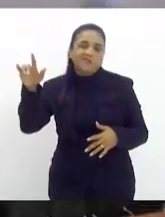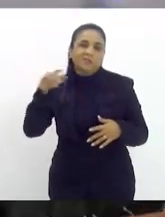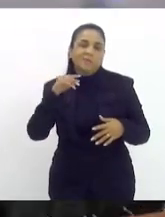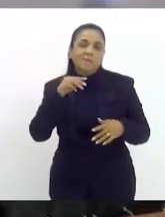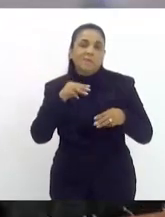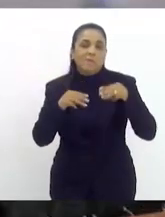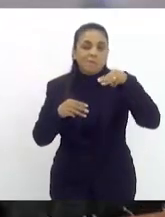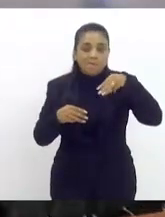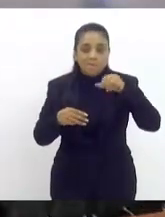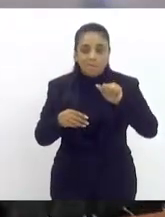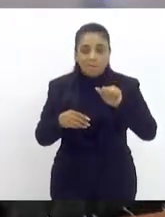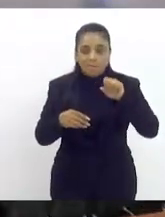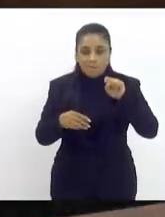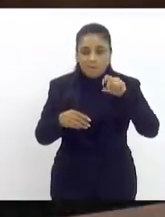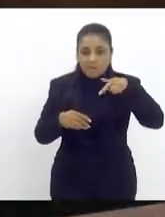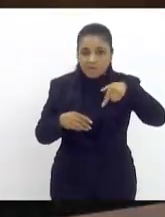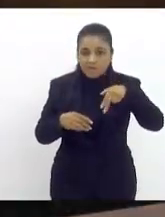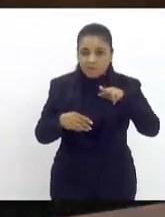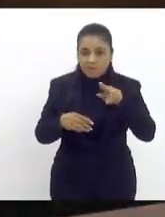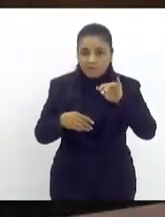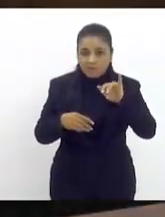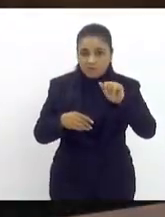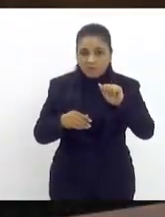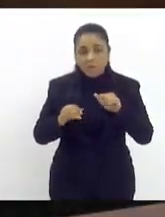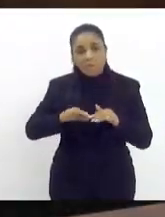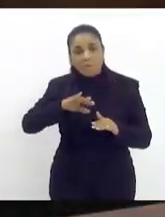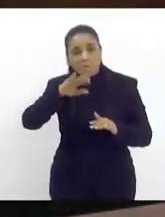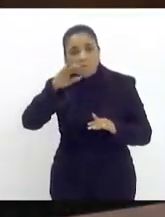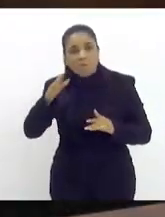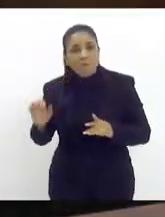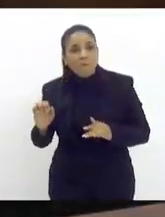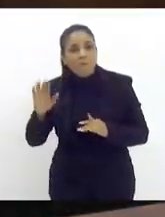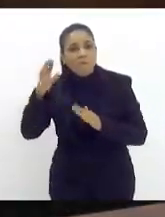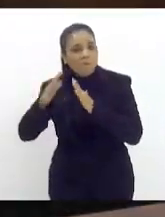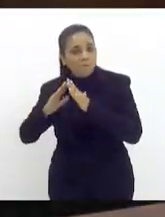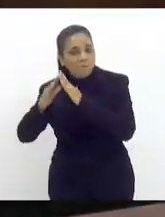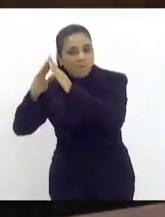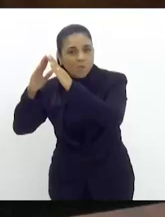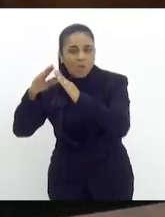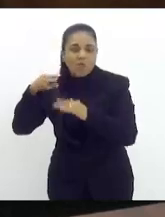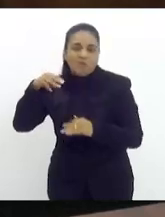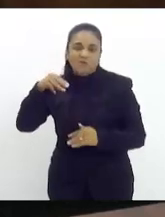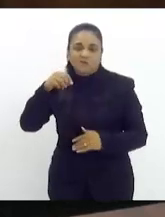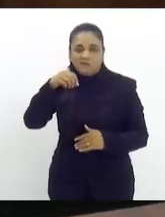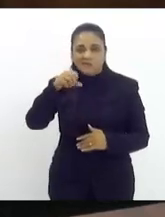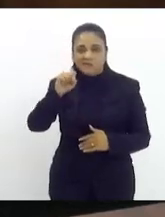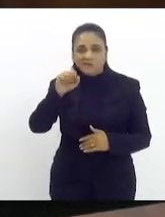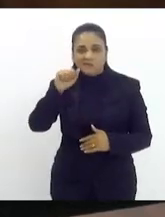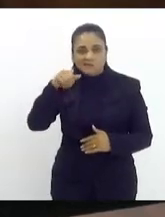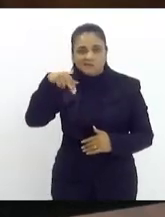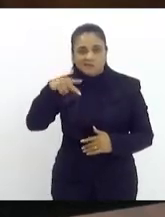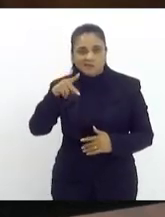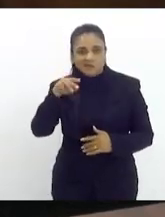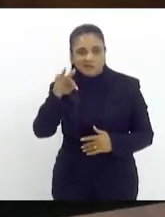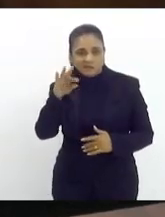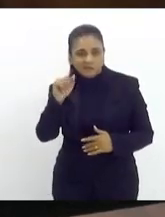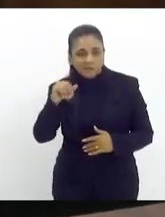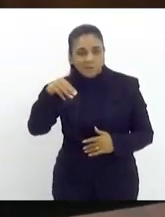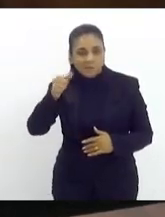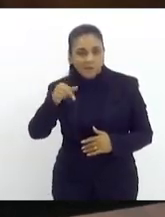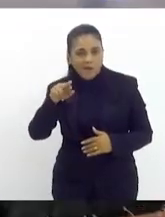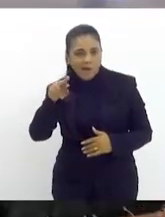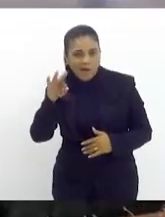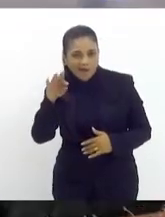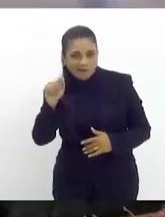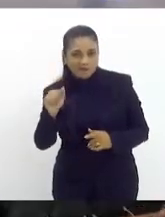Mesquita, tá o representante do Morro Santa Marta, tá o pessoal também do Borel. Queria agradecer a Zona Oeste toda, toda a nossa região,